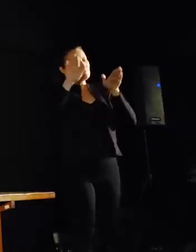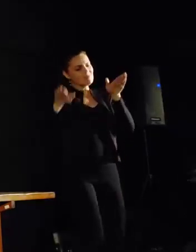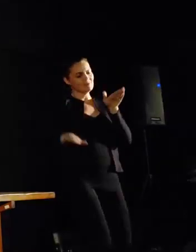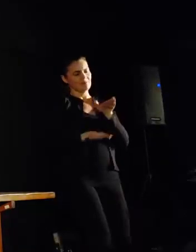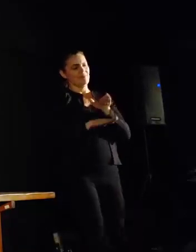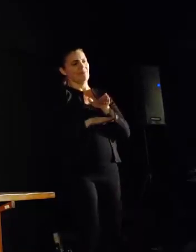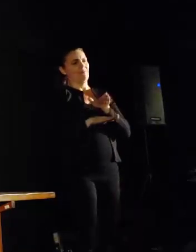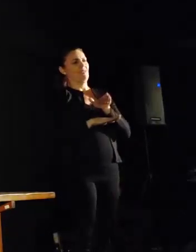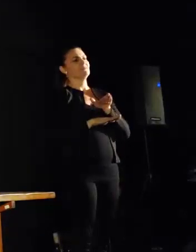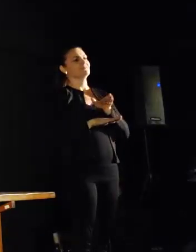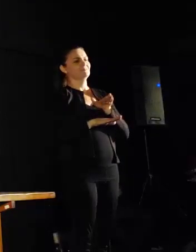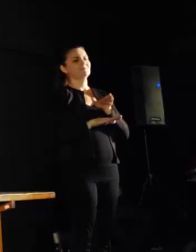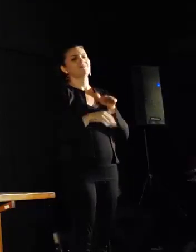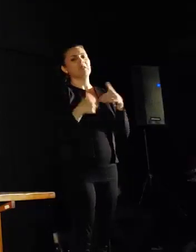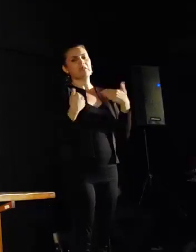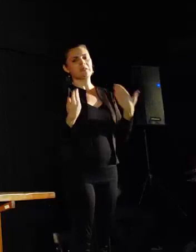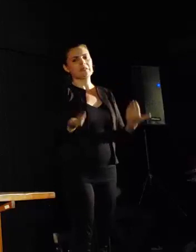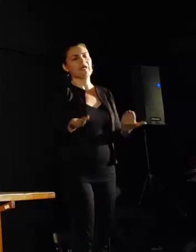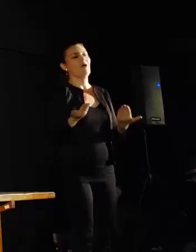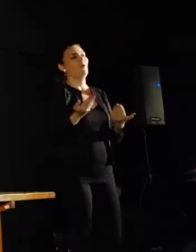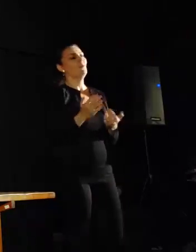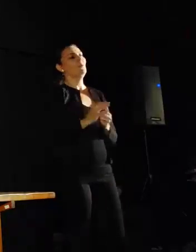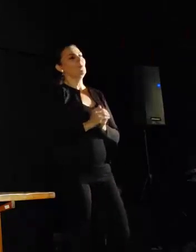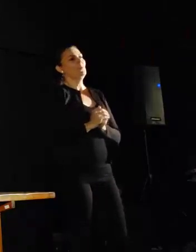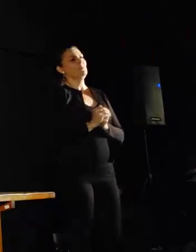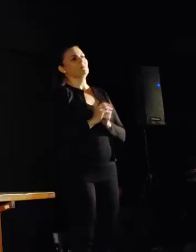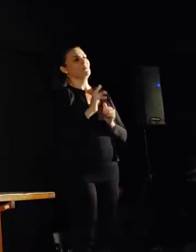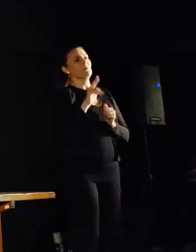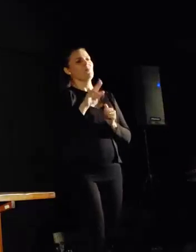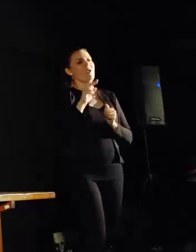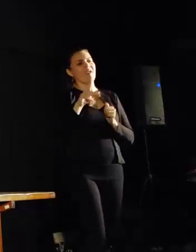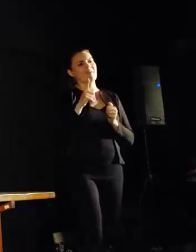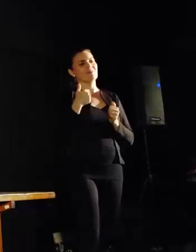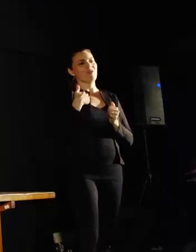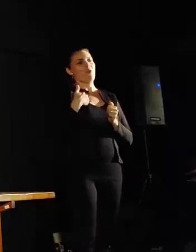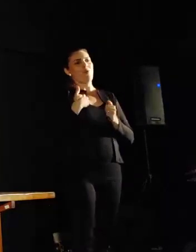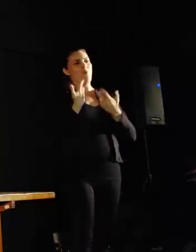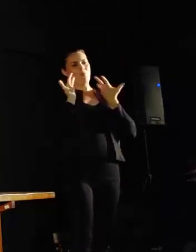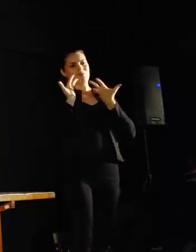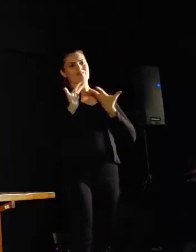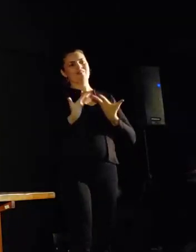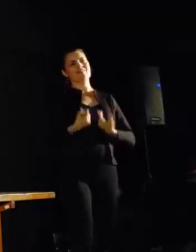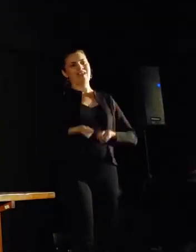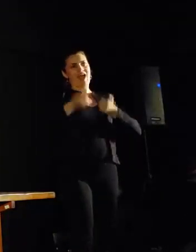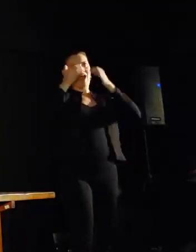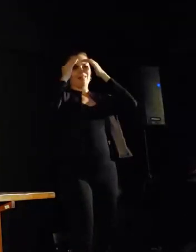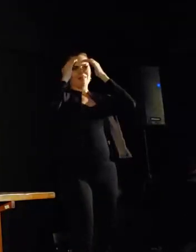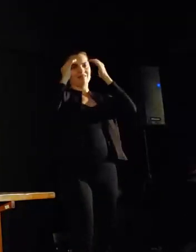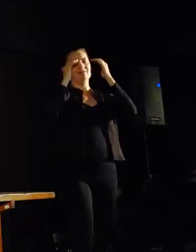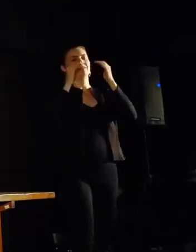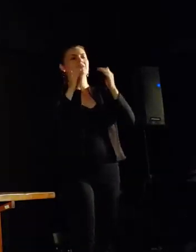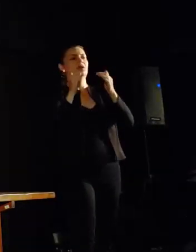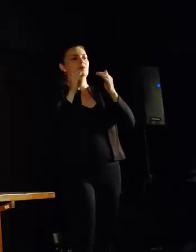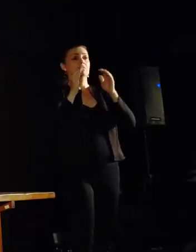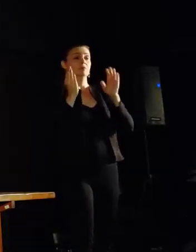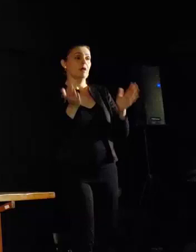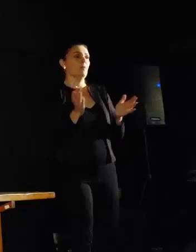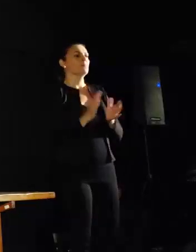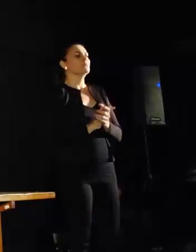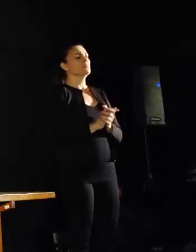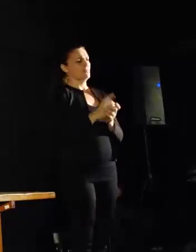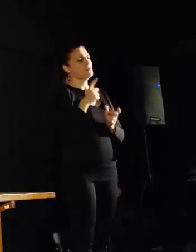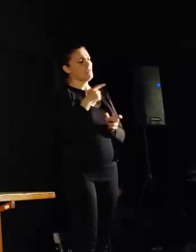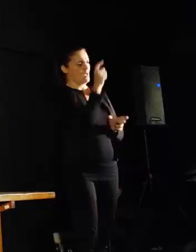tolerável, não? Nunca será pela forma da tolerância, até porque, diga-se de passagem, vejam, essas figuras liberais da sociedade